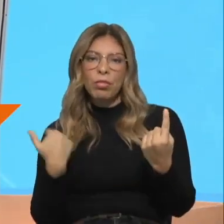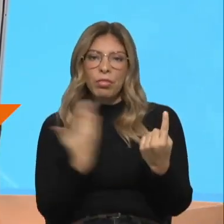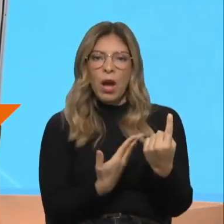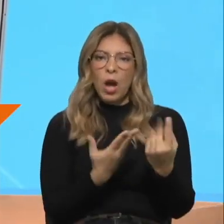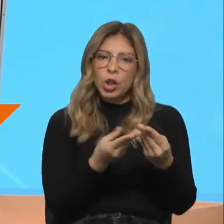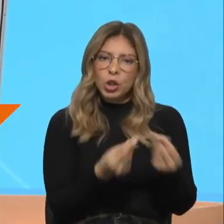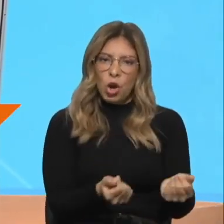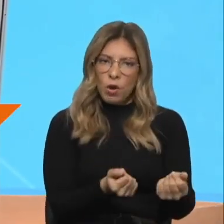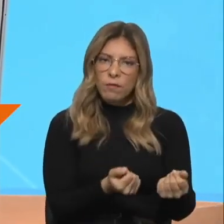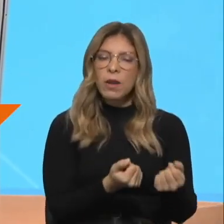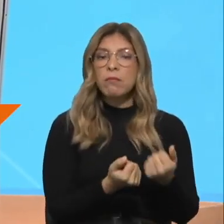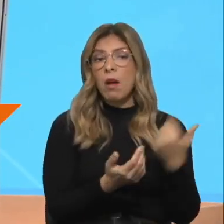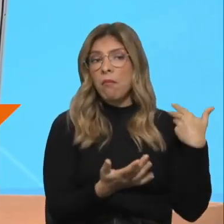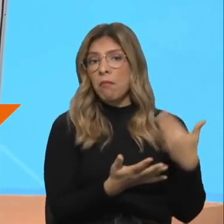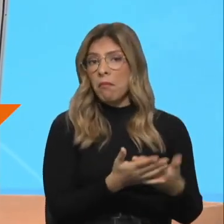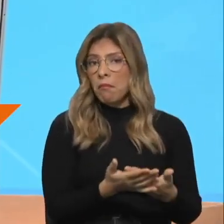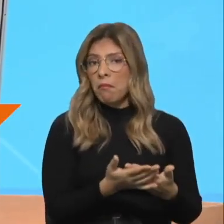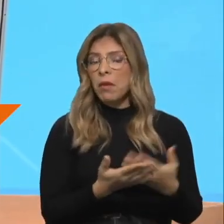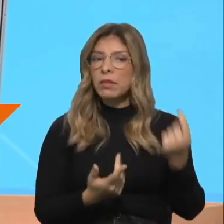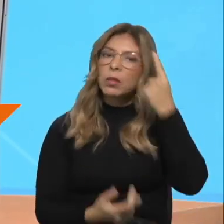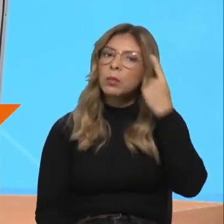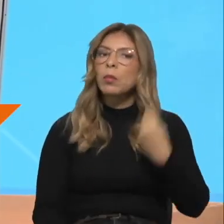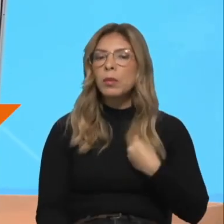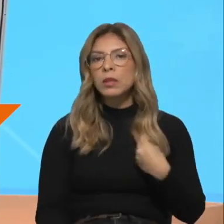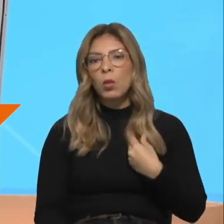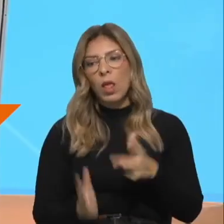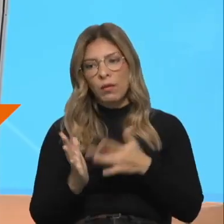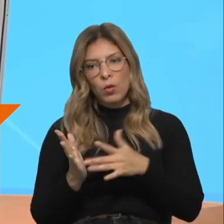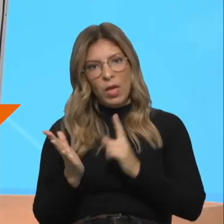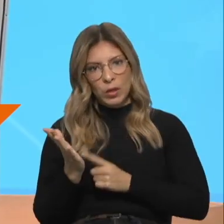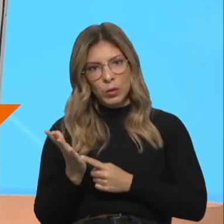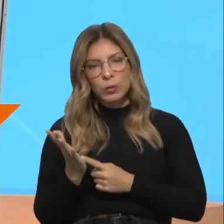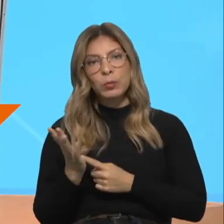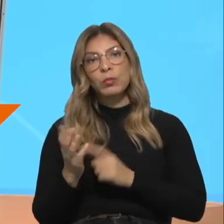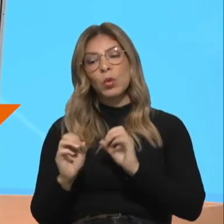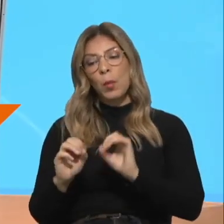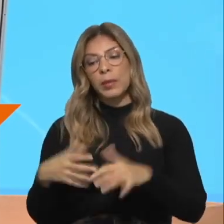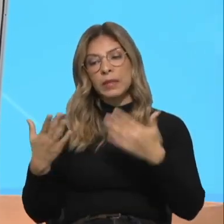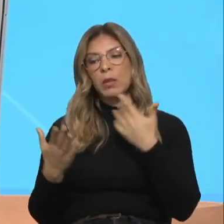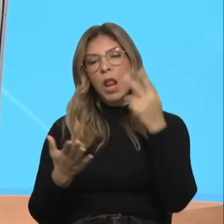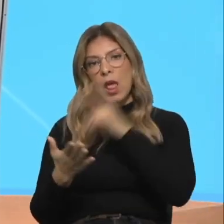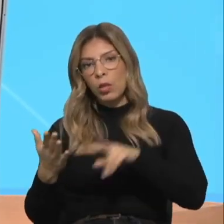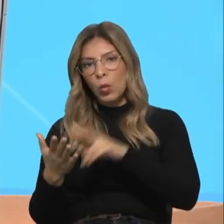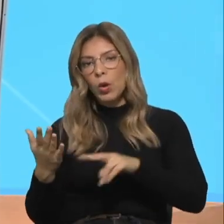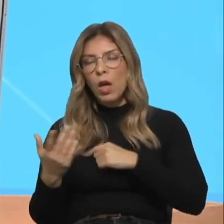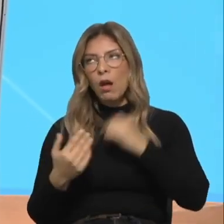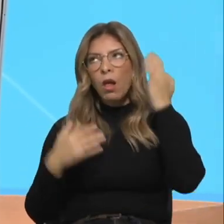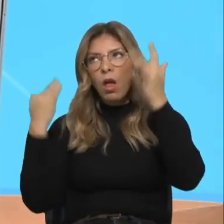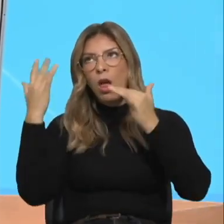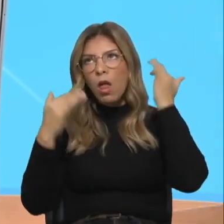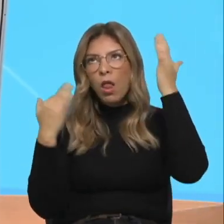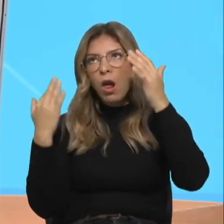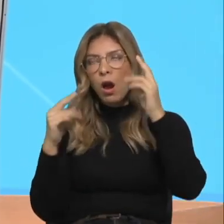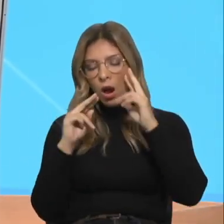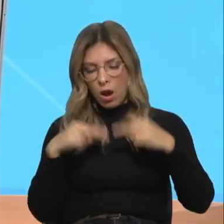sempre foi assim, acho eu. Por isso essa também é uma preocupação do livro. A primeira parte é mais existencial, a segunda parte é mais eclesial, mas